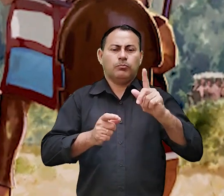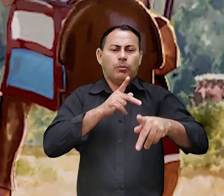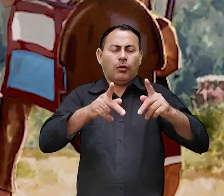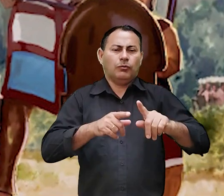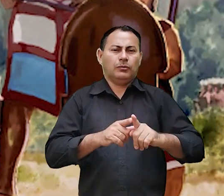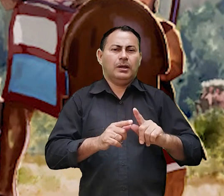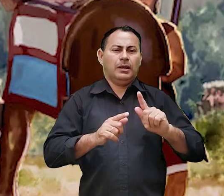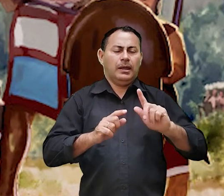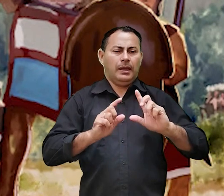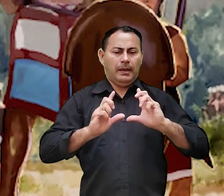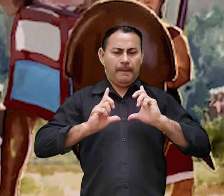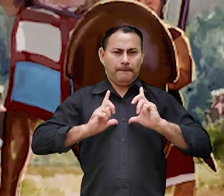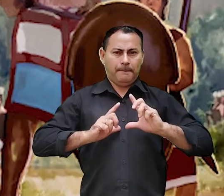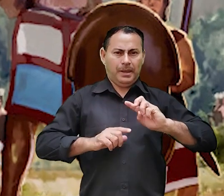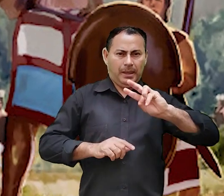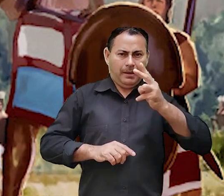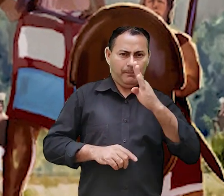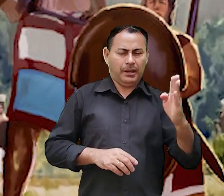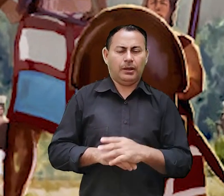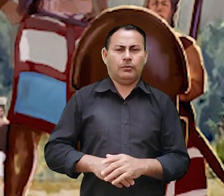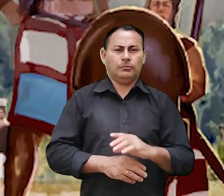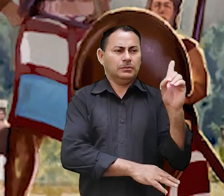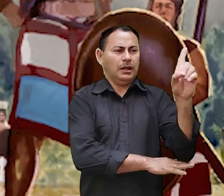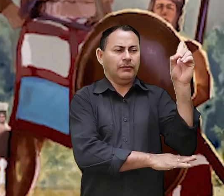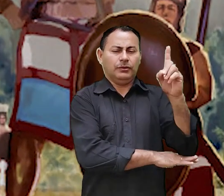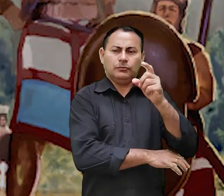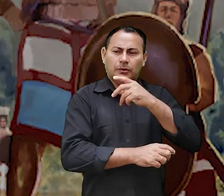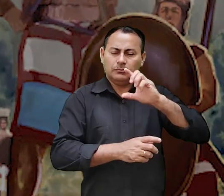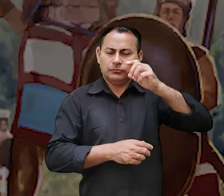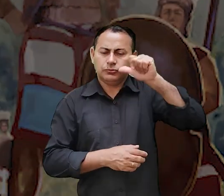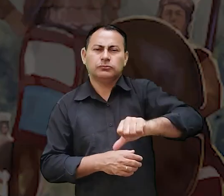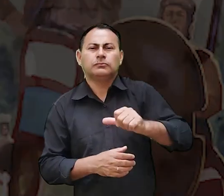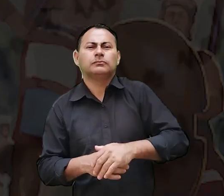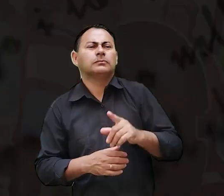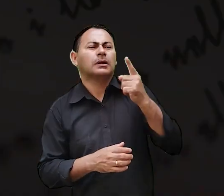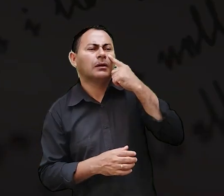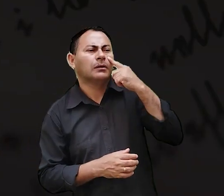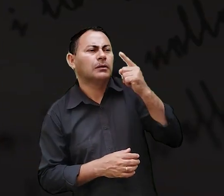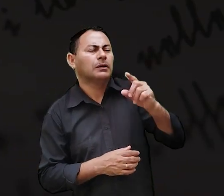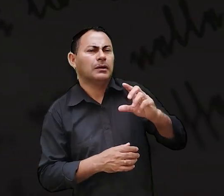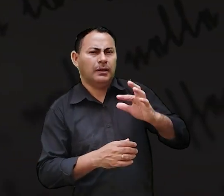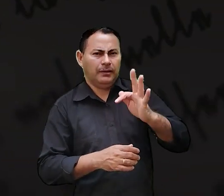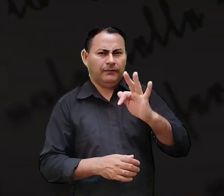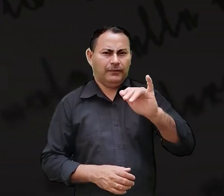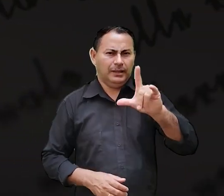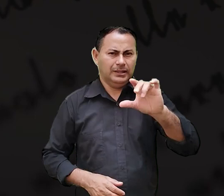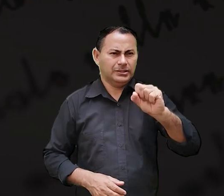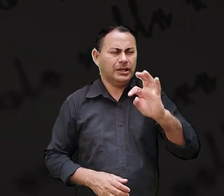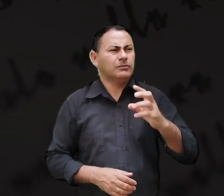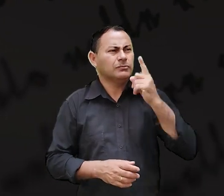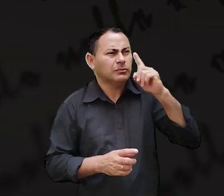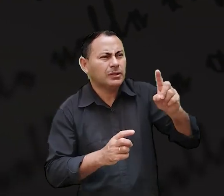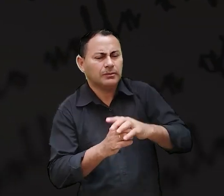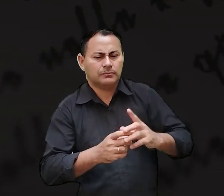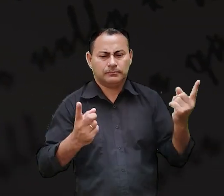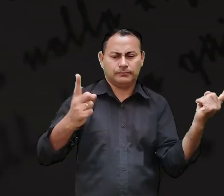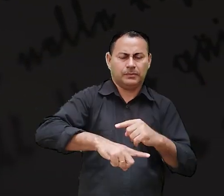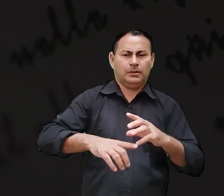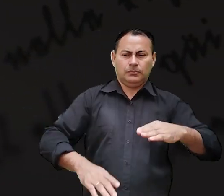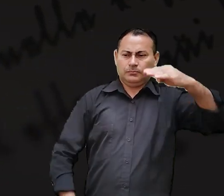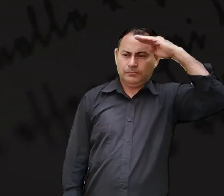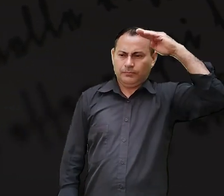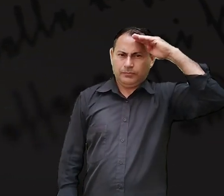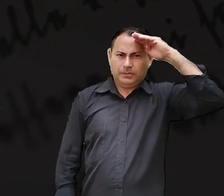derrotado por Davi Você se lembra o que Davi disse sobre Golias Quem é esse filisteu incircunciso para